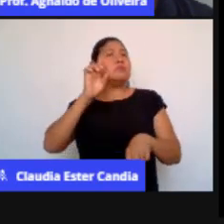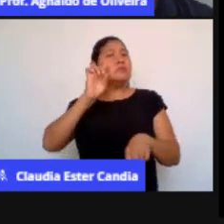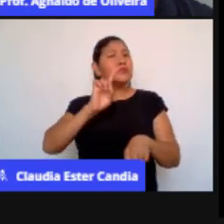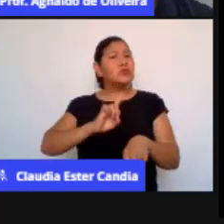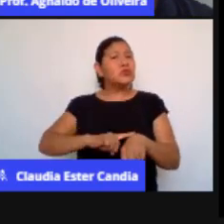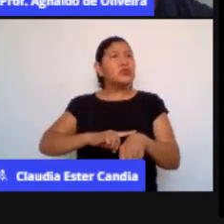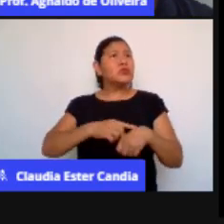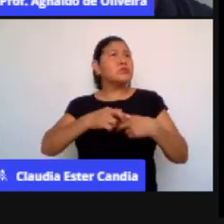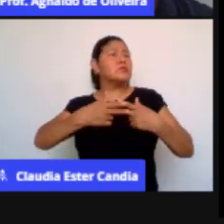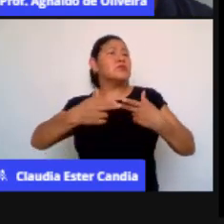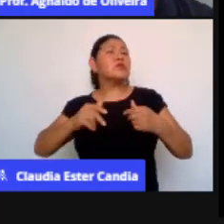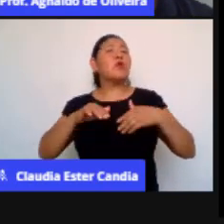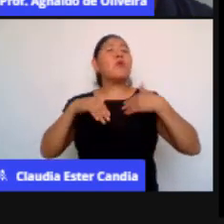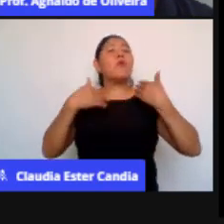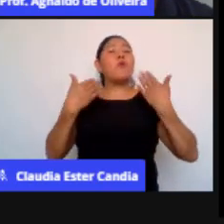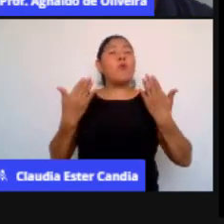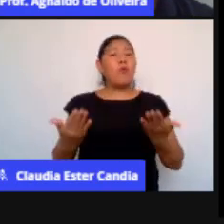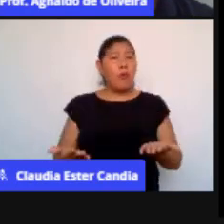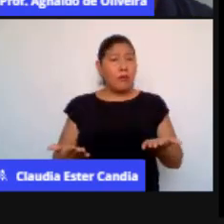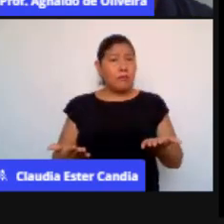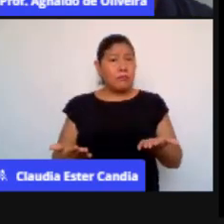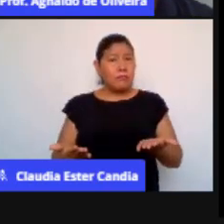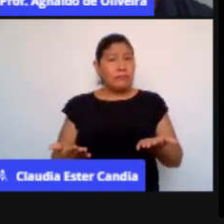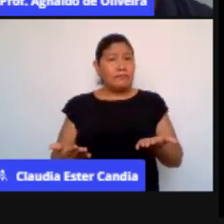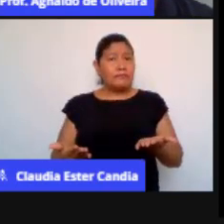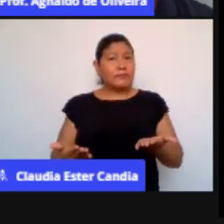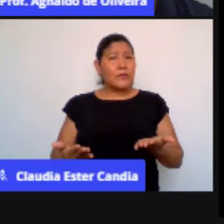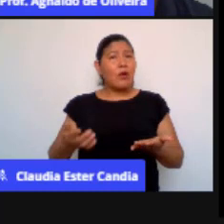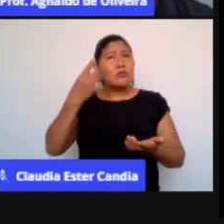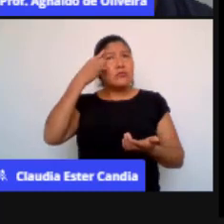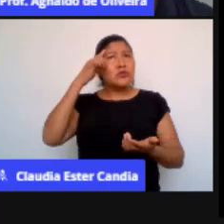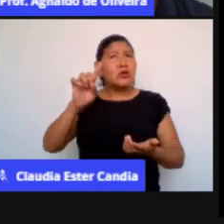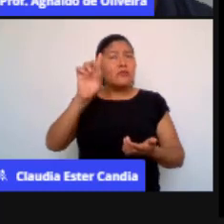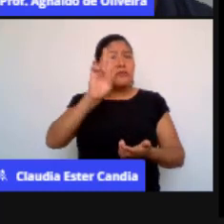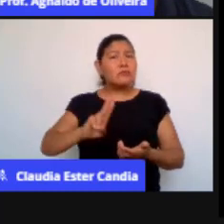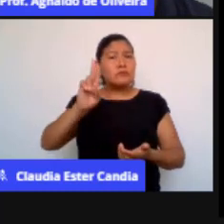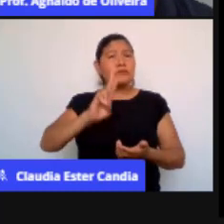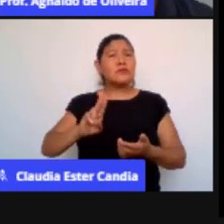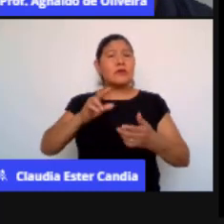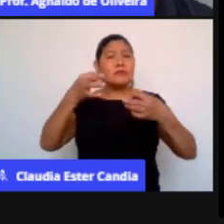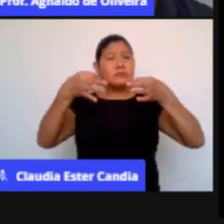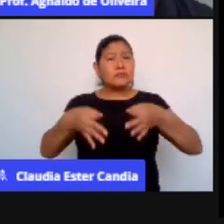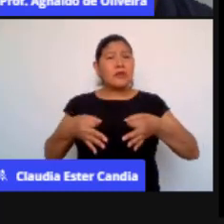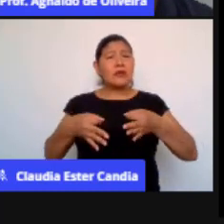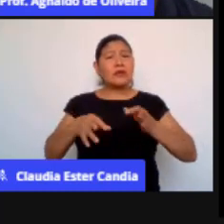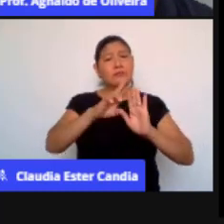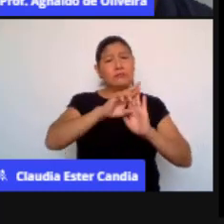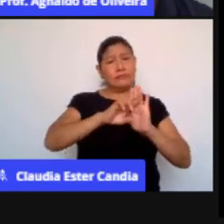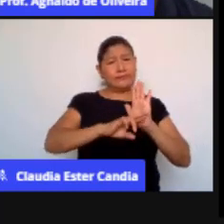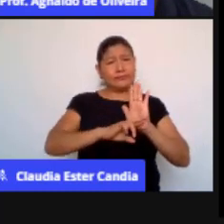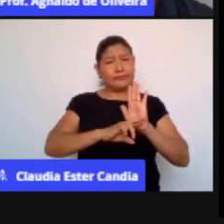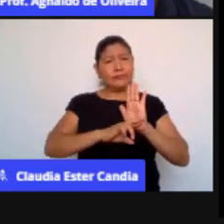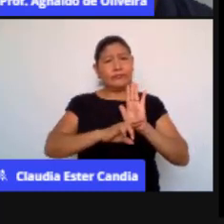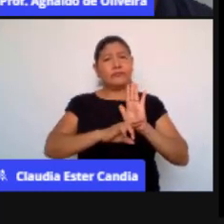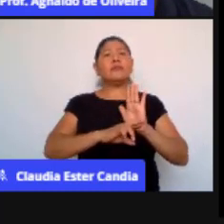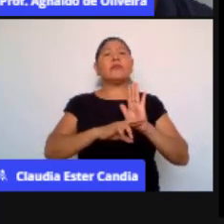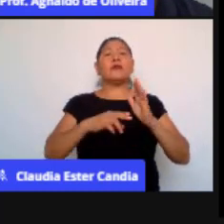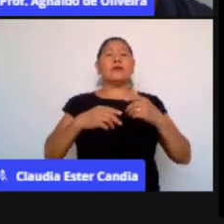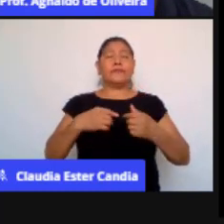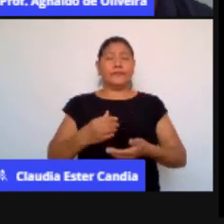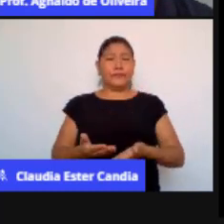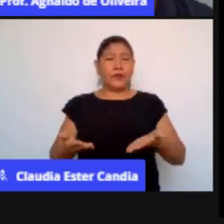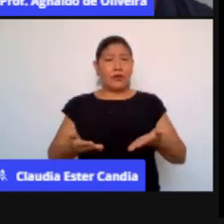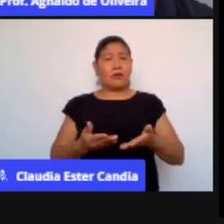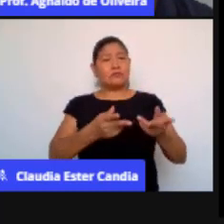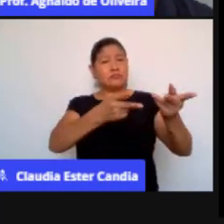entre outras atividades. Então, a gente, cada escola vai ter um determinado andamento, né? Então, vou pedir para o Agnaldo